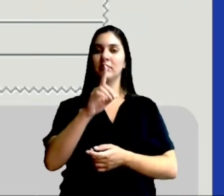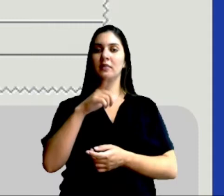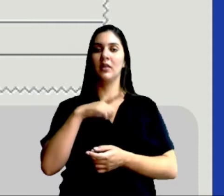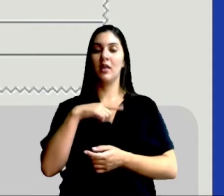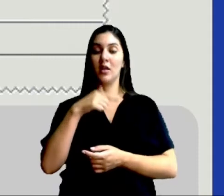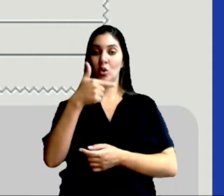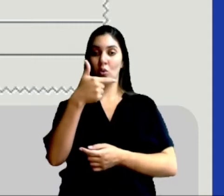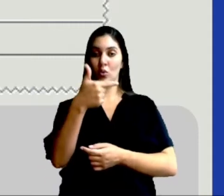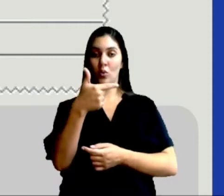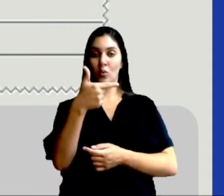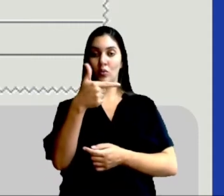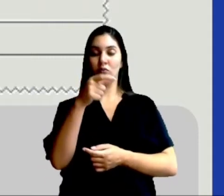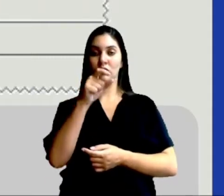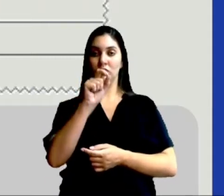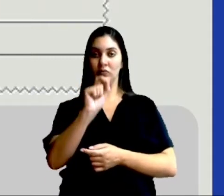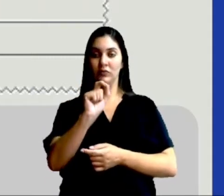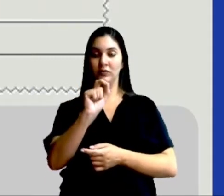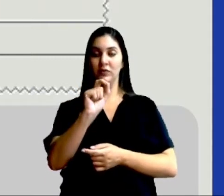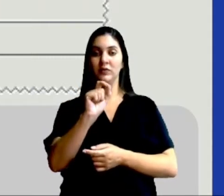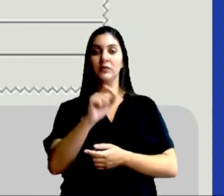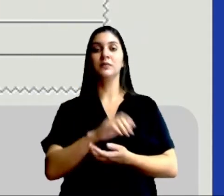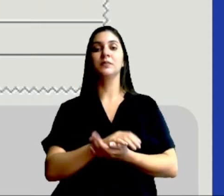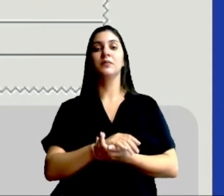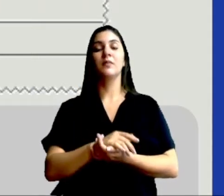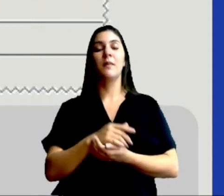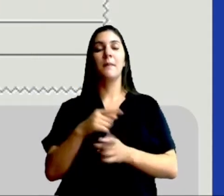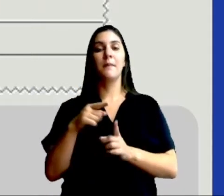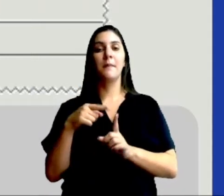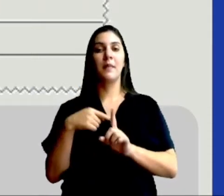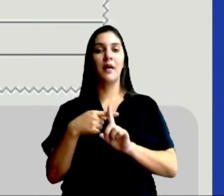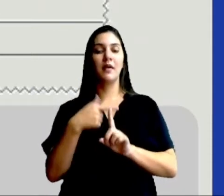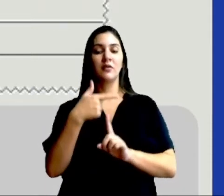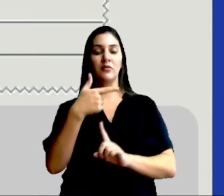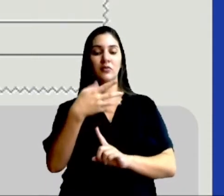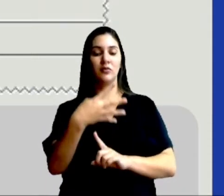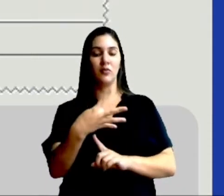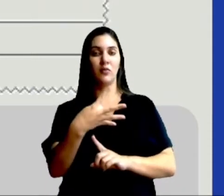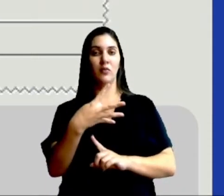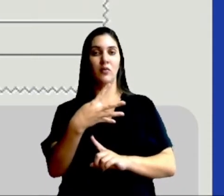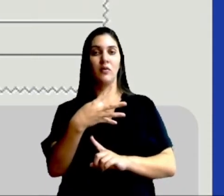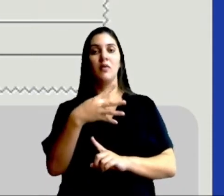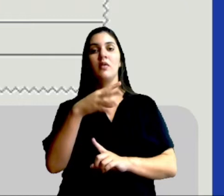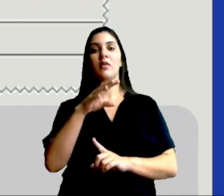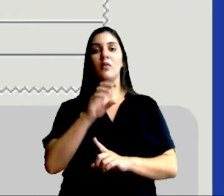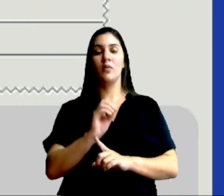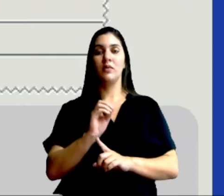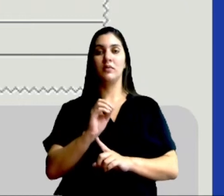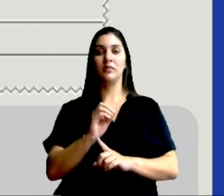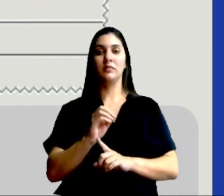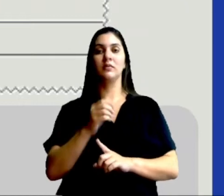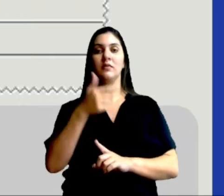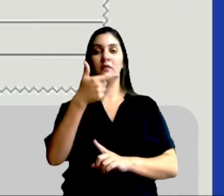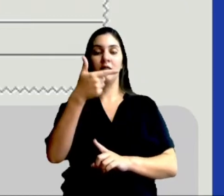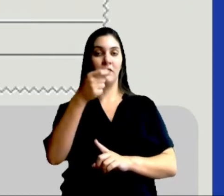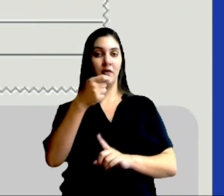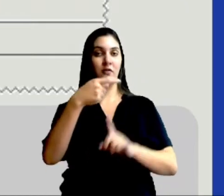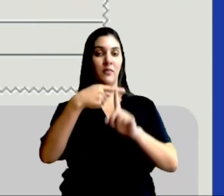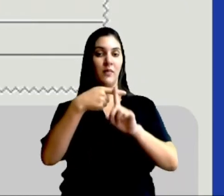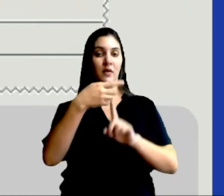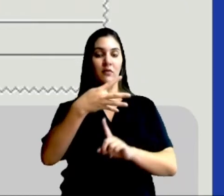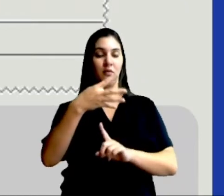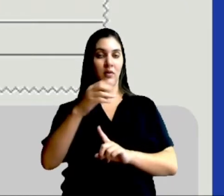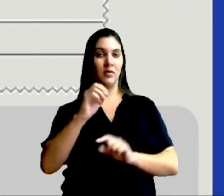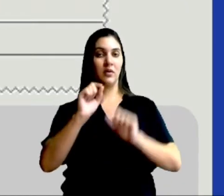eu tenho 2 dezenas nos doces e 4 dezenas nos salgados. 20